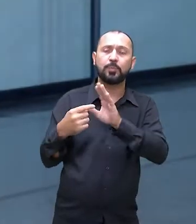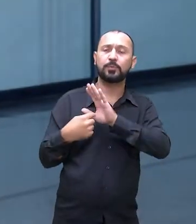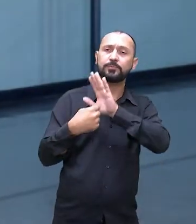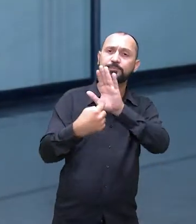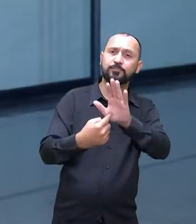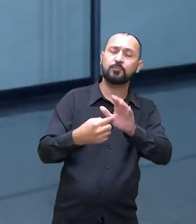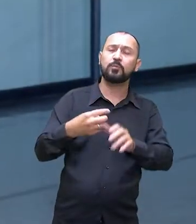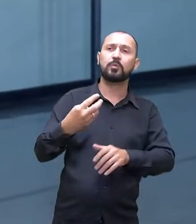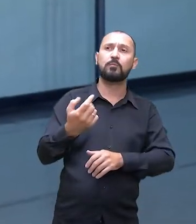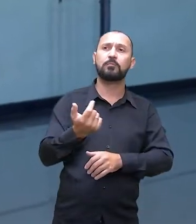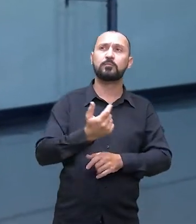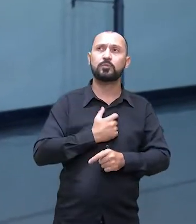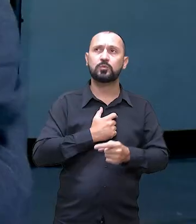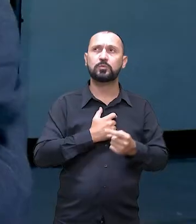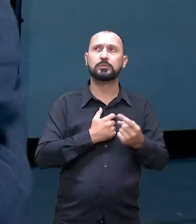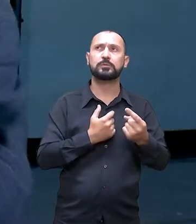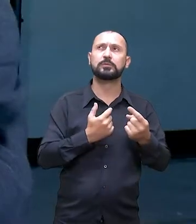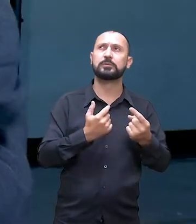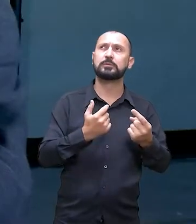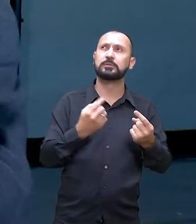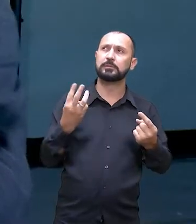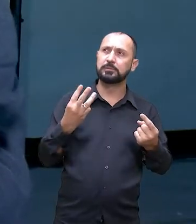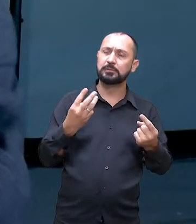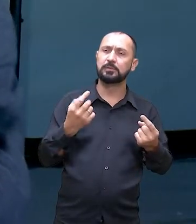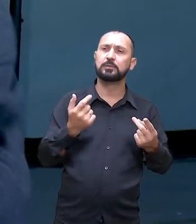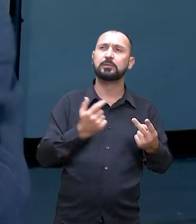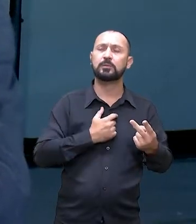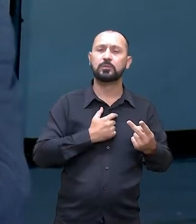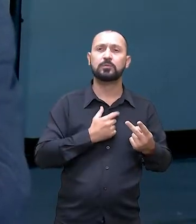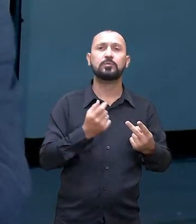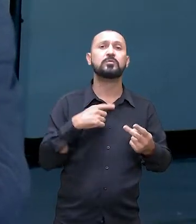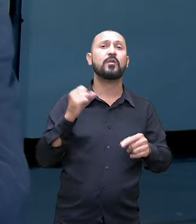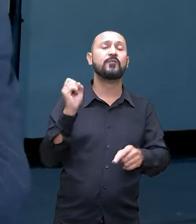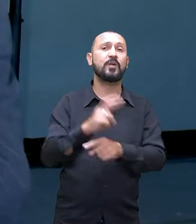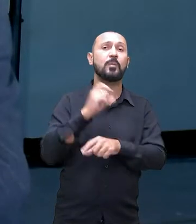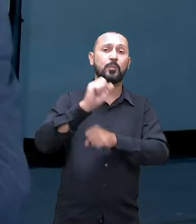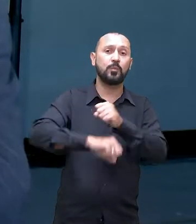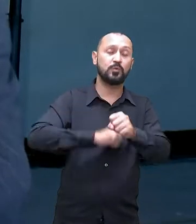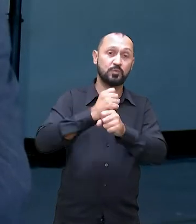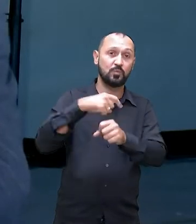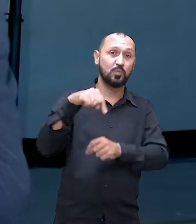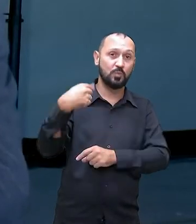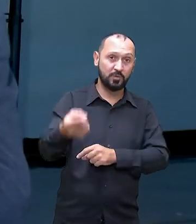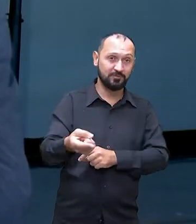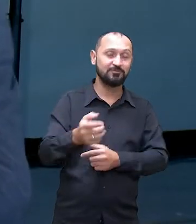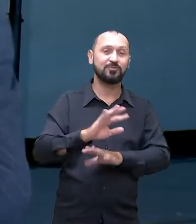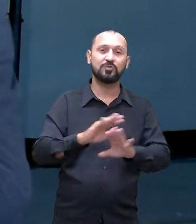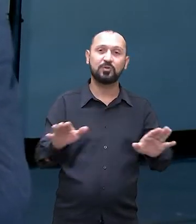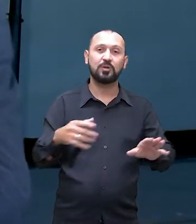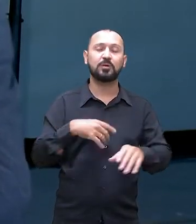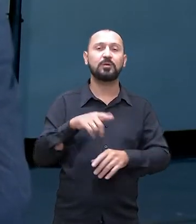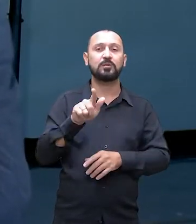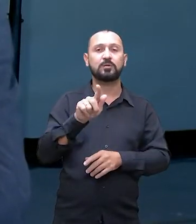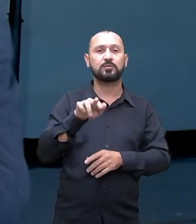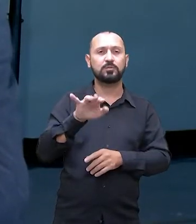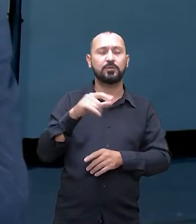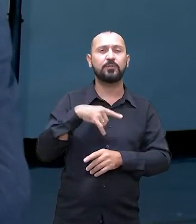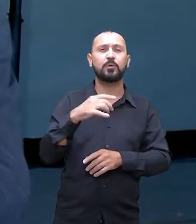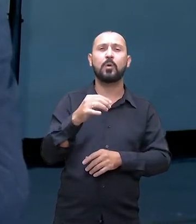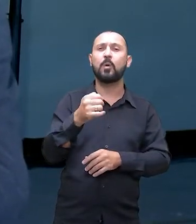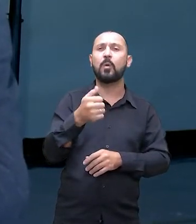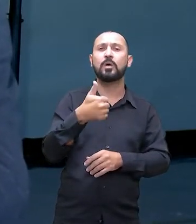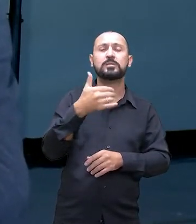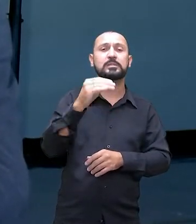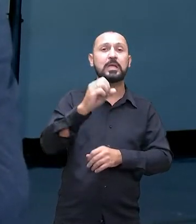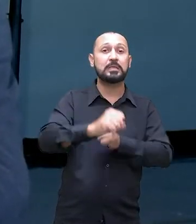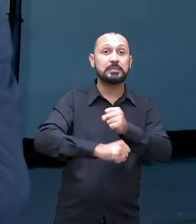colocassem no terceiro, no segundo e em primeiro lugar, teria vaga garantida para o próximo ano. E isso fez com que a Ginga ficasse por quase 10